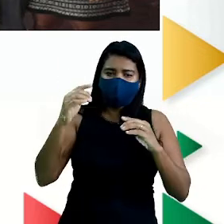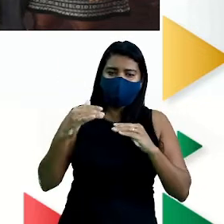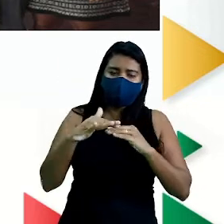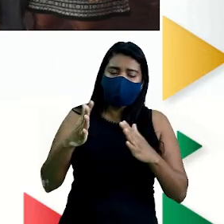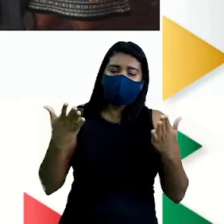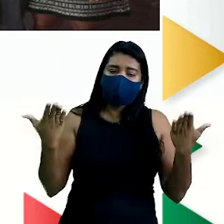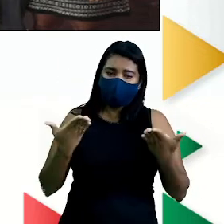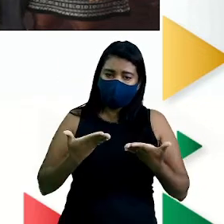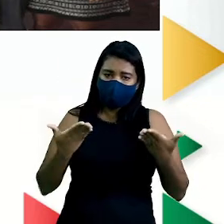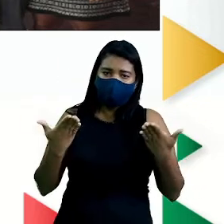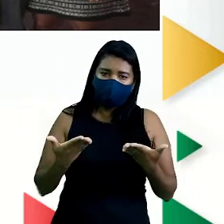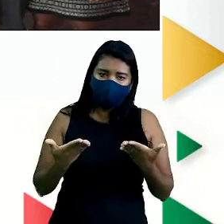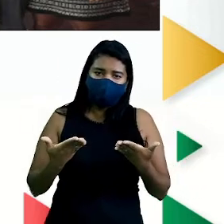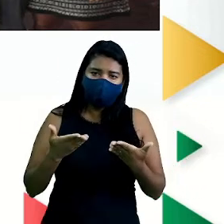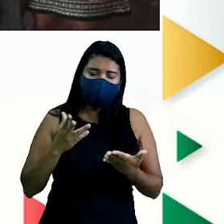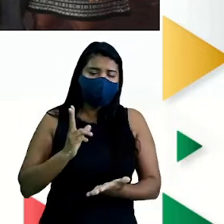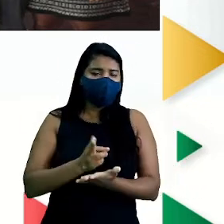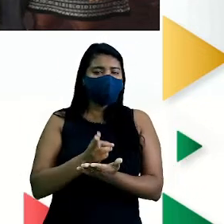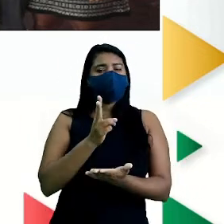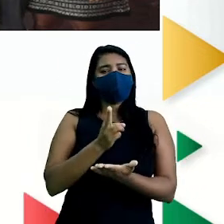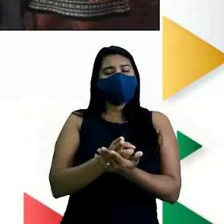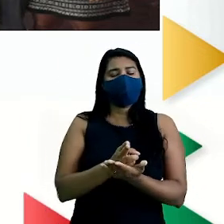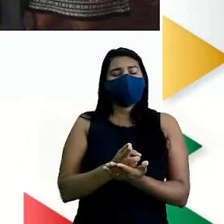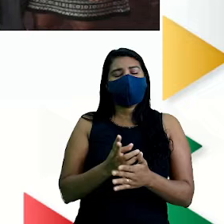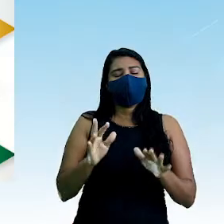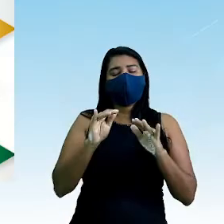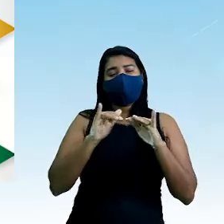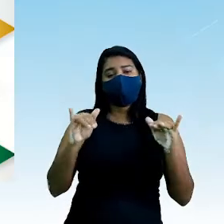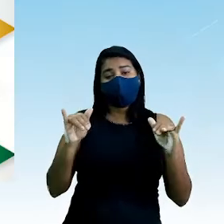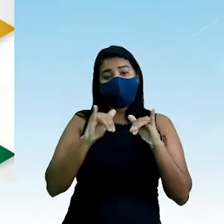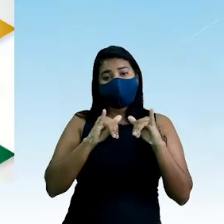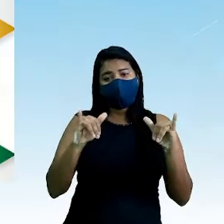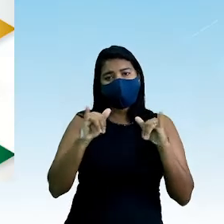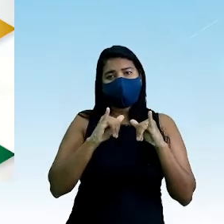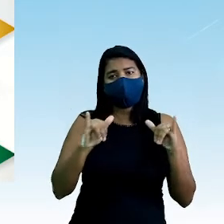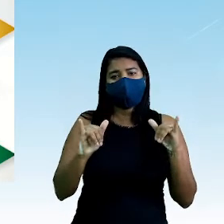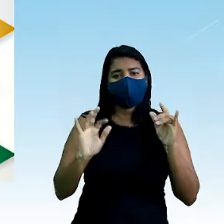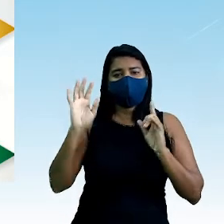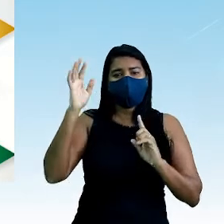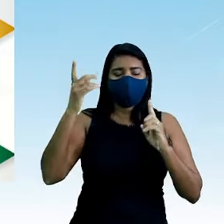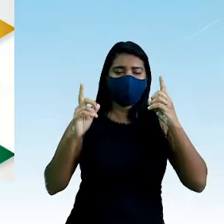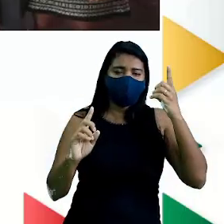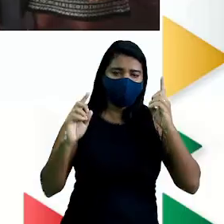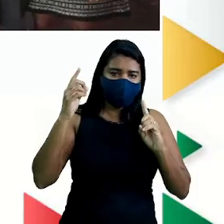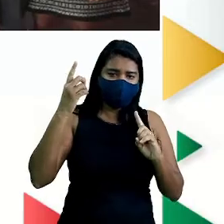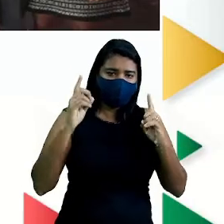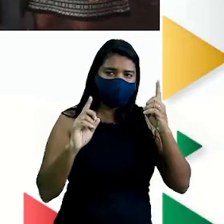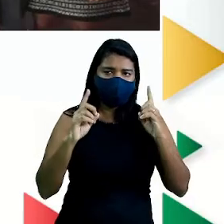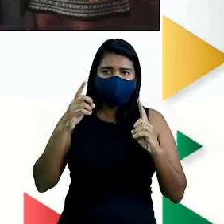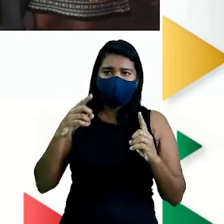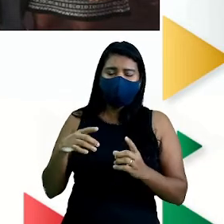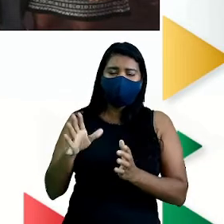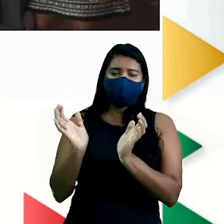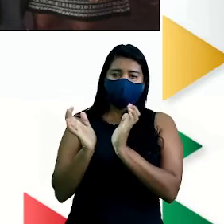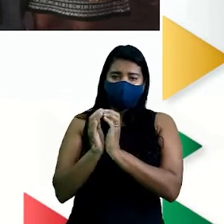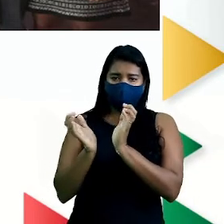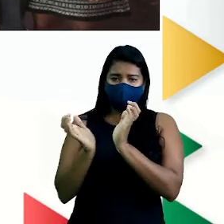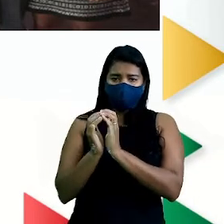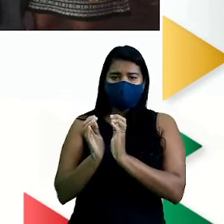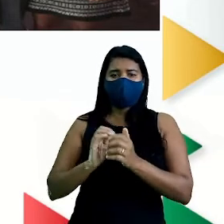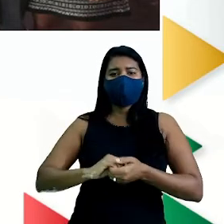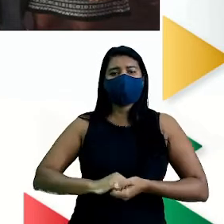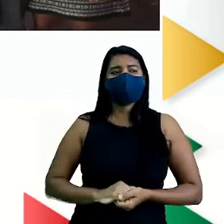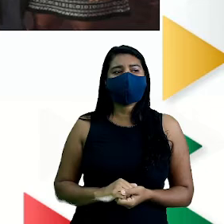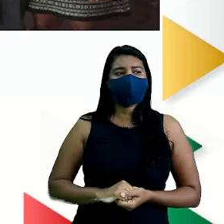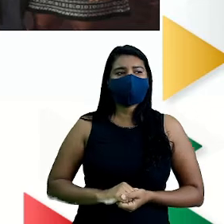Universitária é uma das maiores divulgadoras do frevo, né, aqui em Pernambuco. Então, é